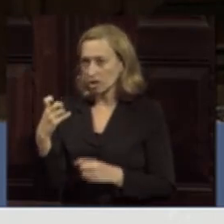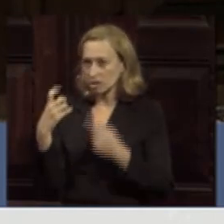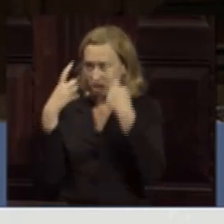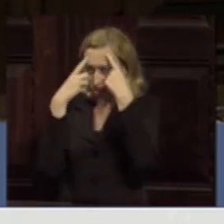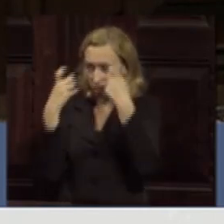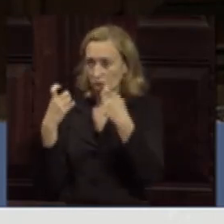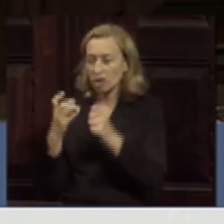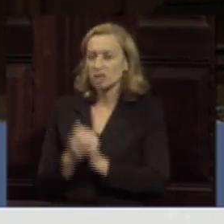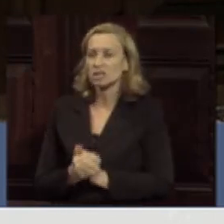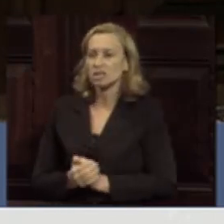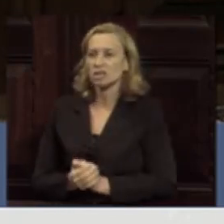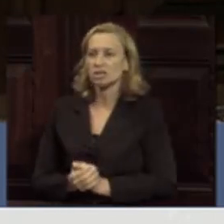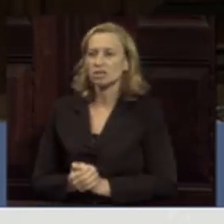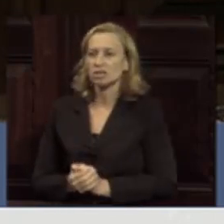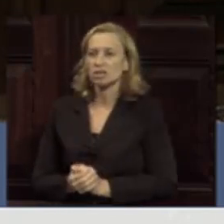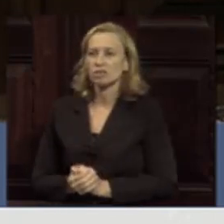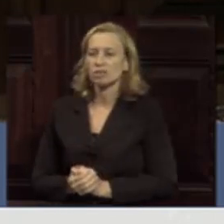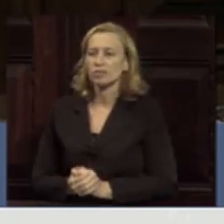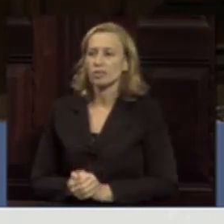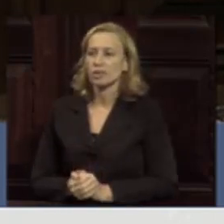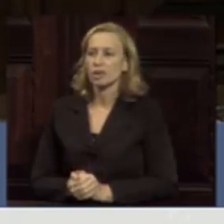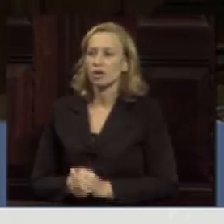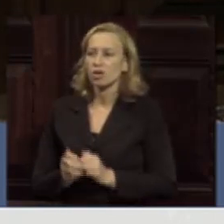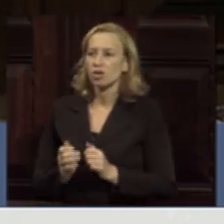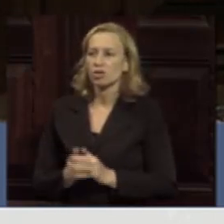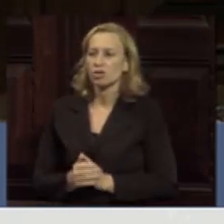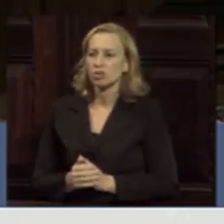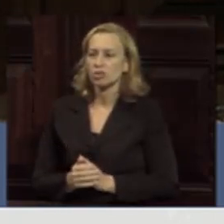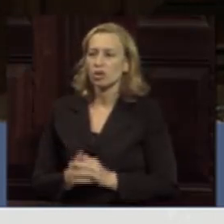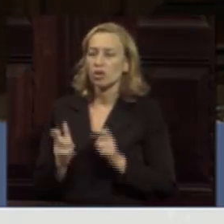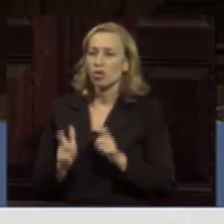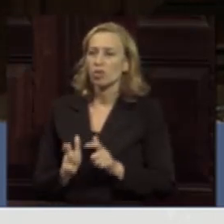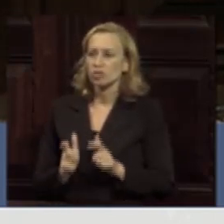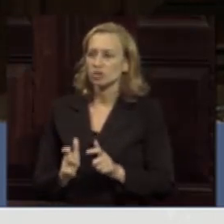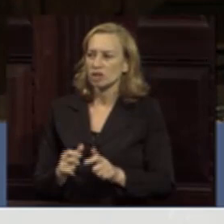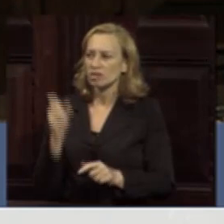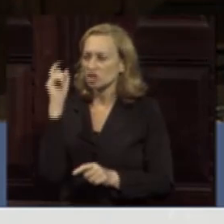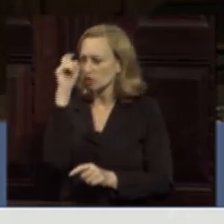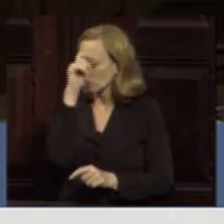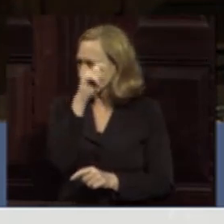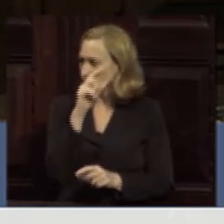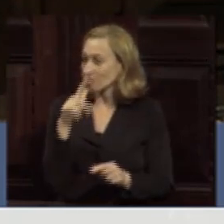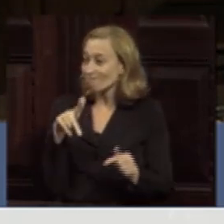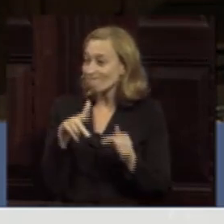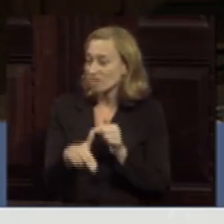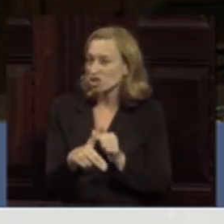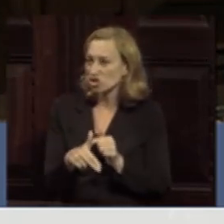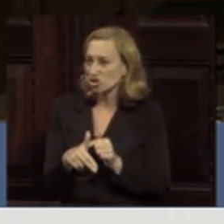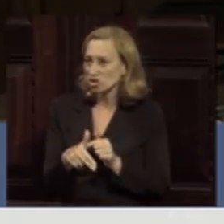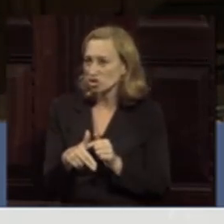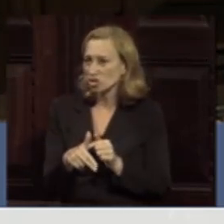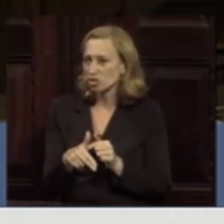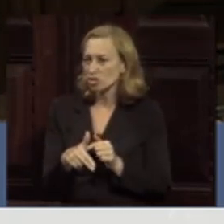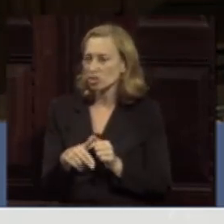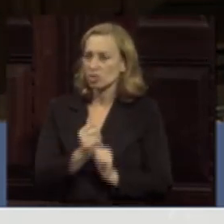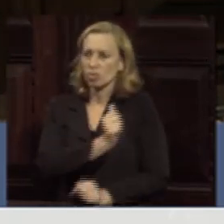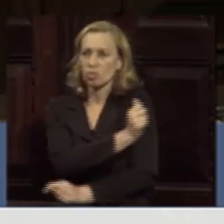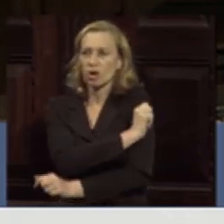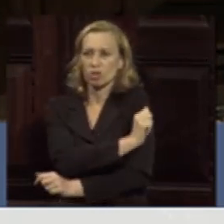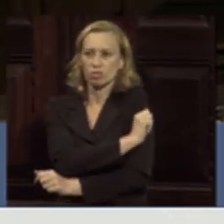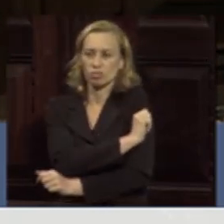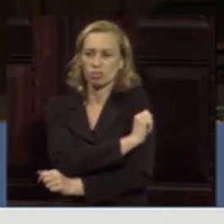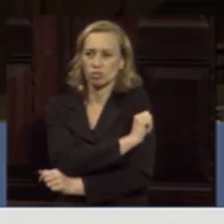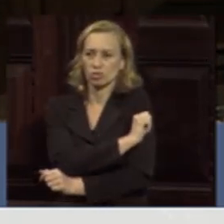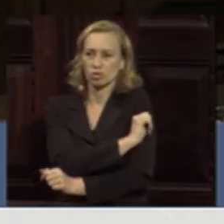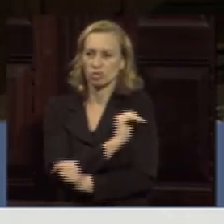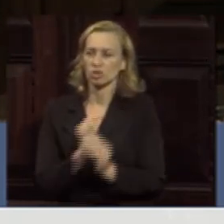Janeiro, onde as estruturas governamentais dificultam, quando não impedem, a matrícula de alunos